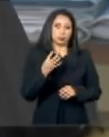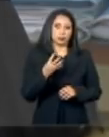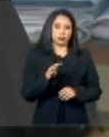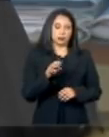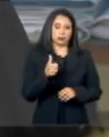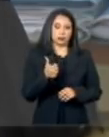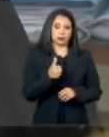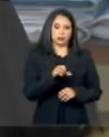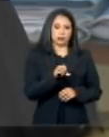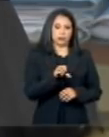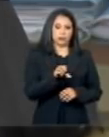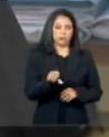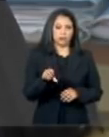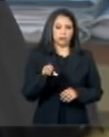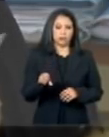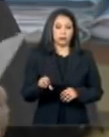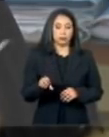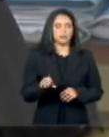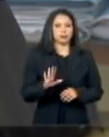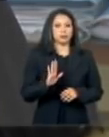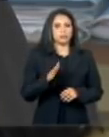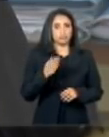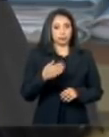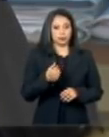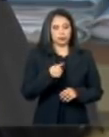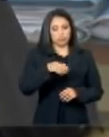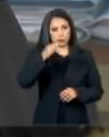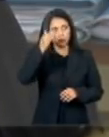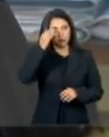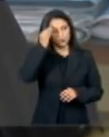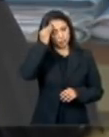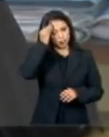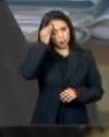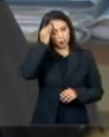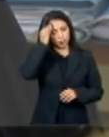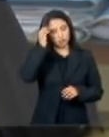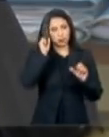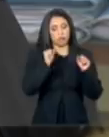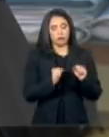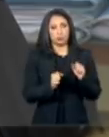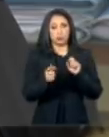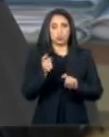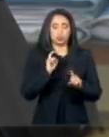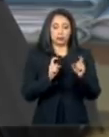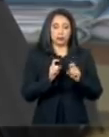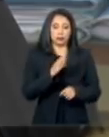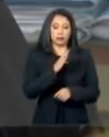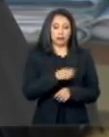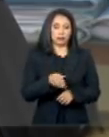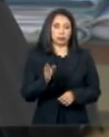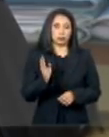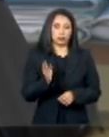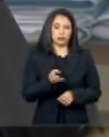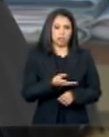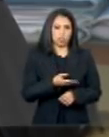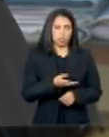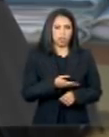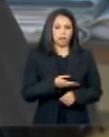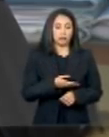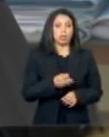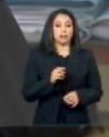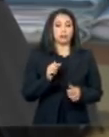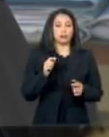embora se reconheça o dever da administração em ano lá seus próprios atos quando eivados de